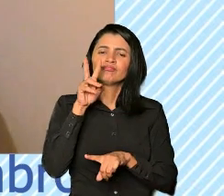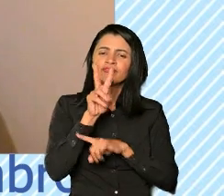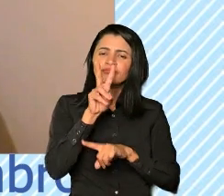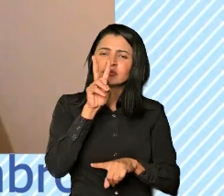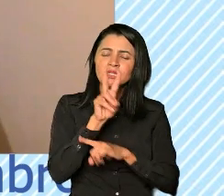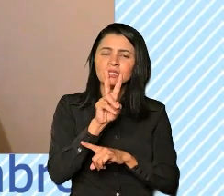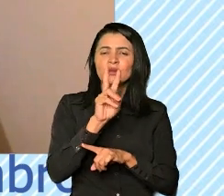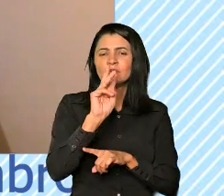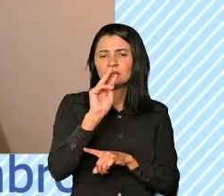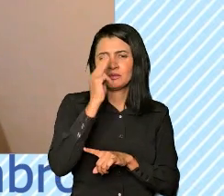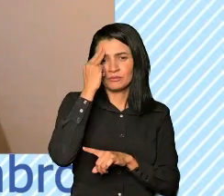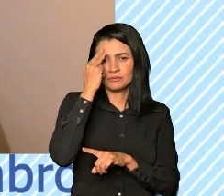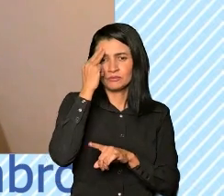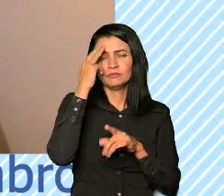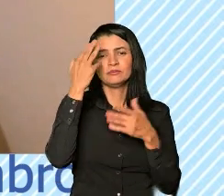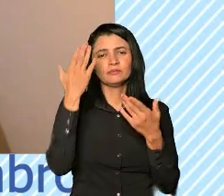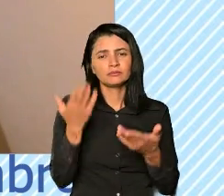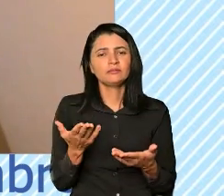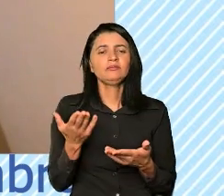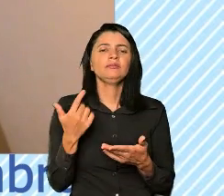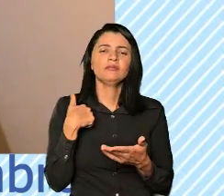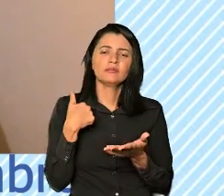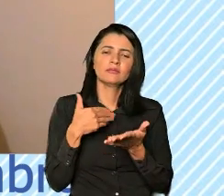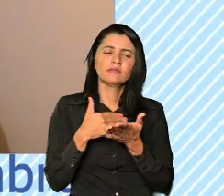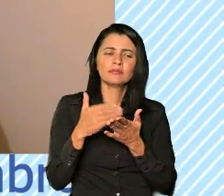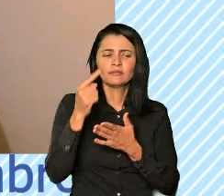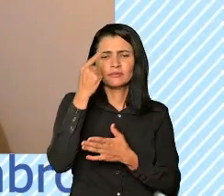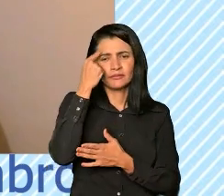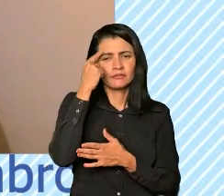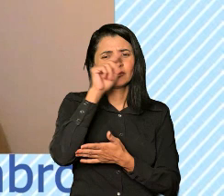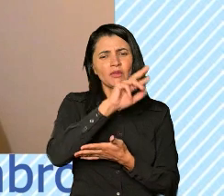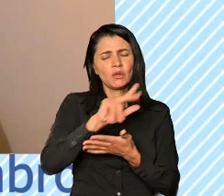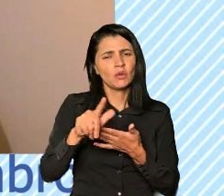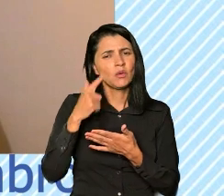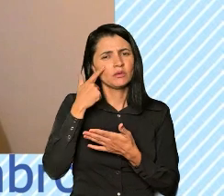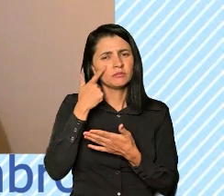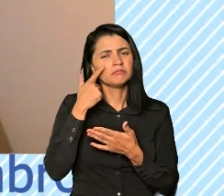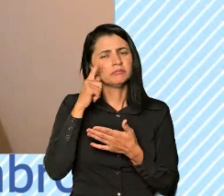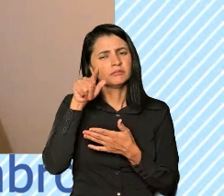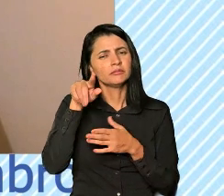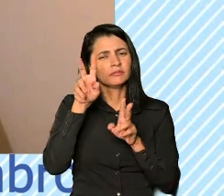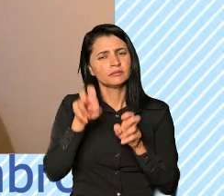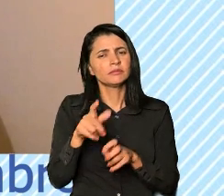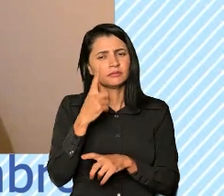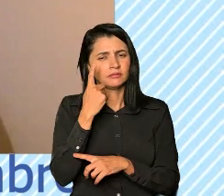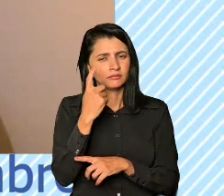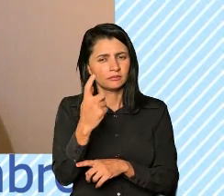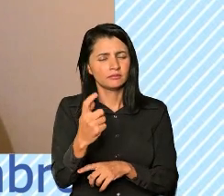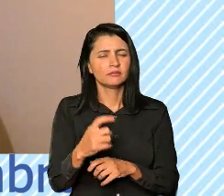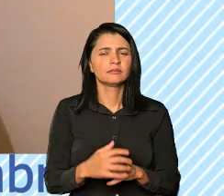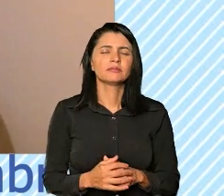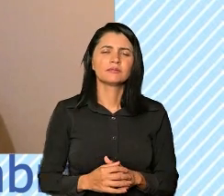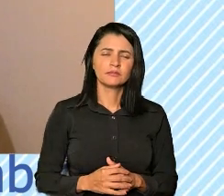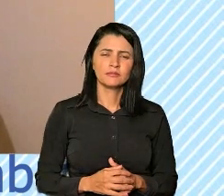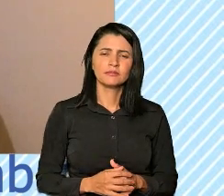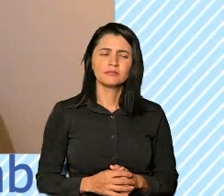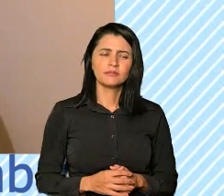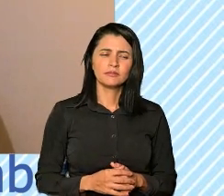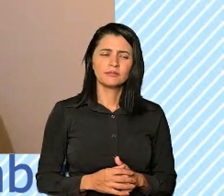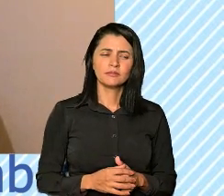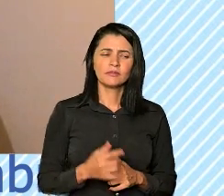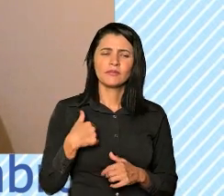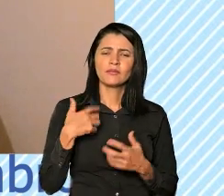dessa memória. Então, eu comecei a pensar bastante coisa, assim, achei um tema bem interessante.